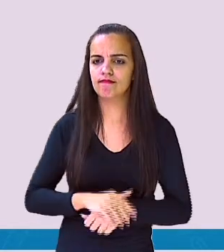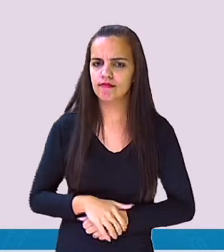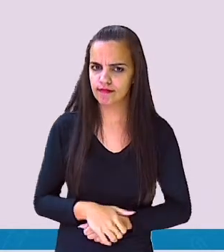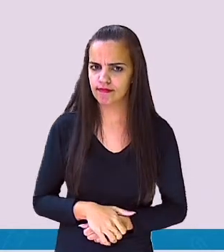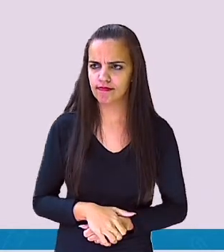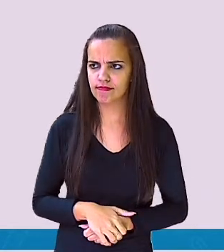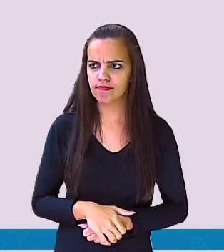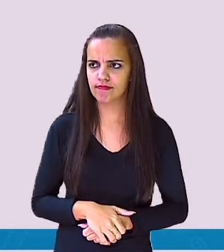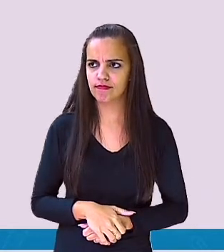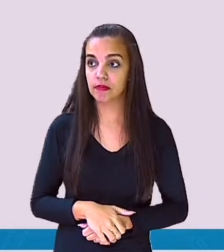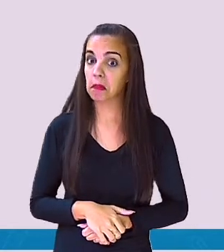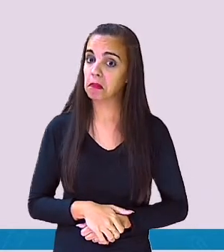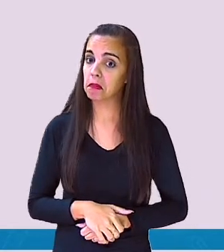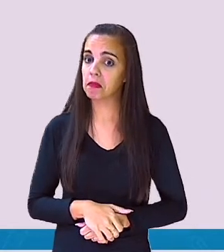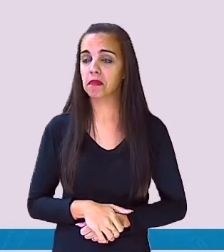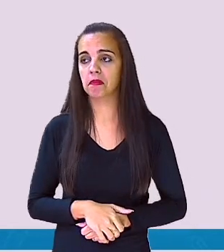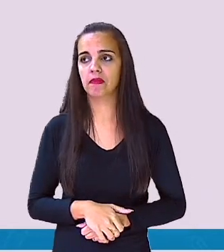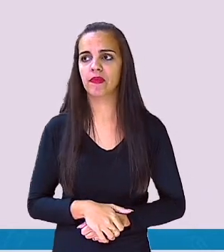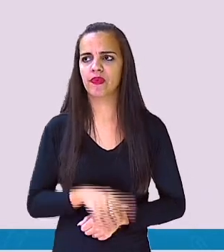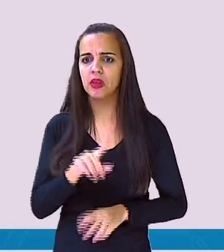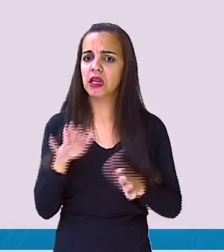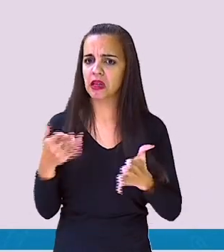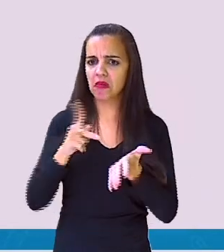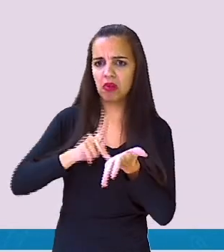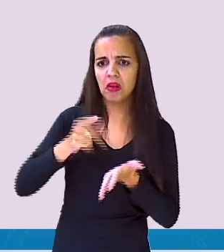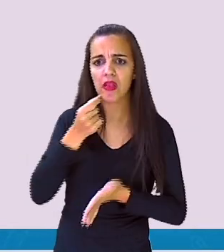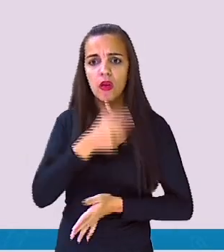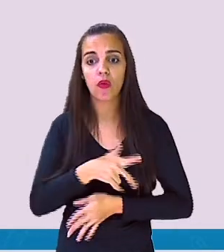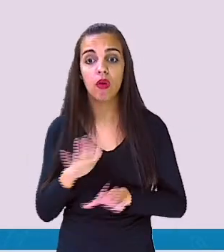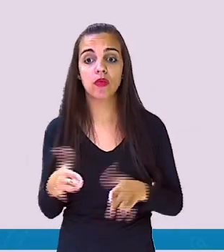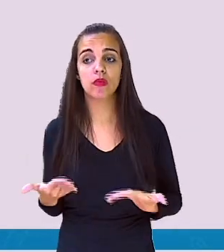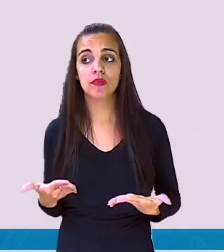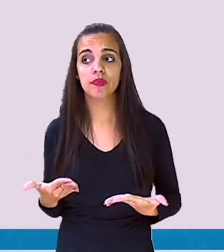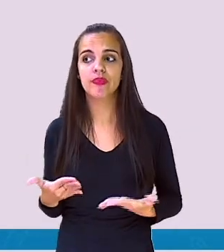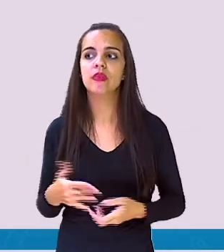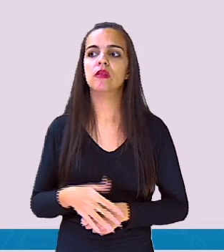facilmente identificado. E aí, pessoal, verdadeiro ou falso?